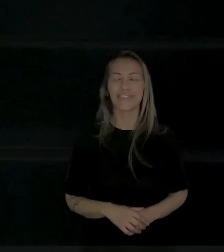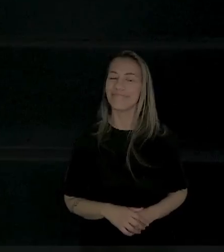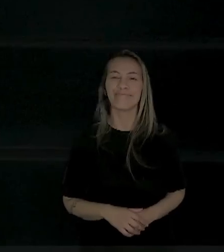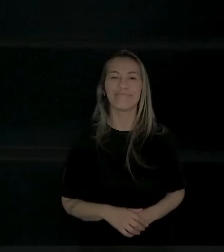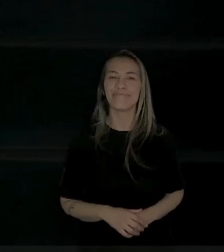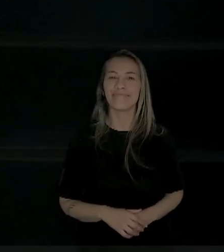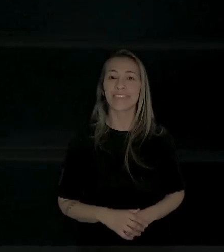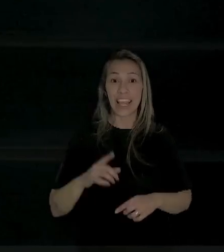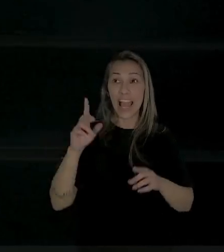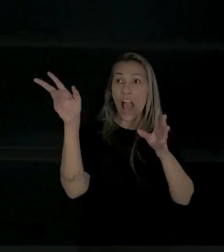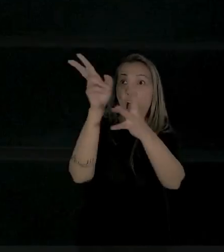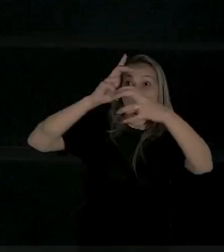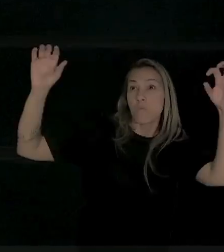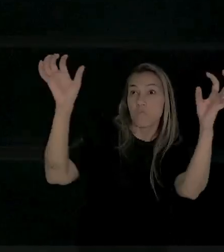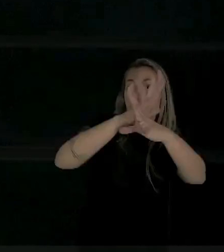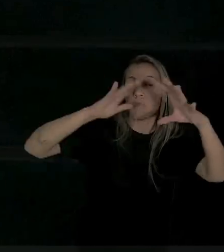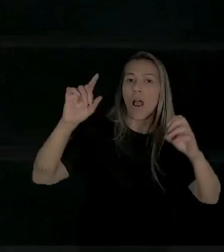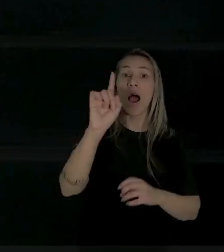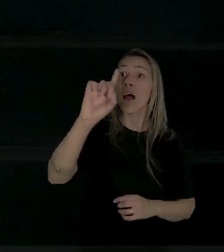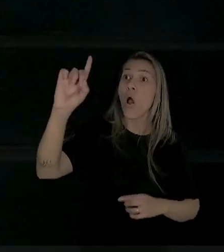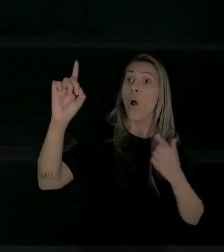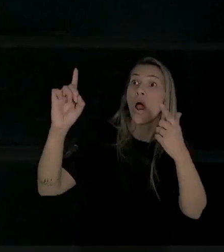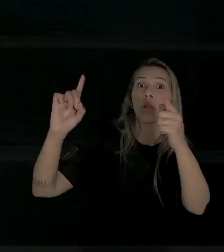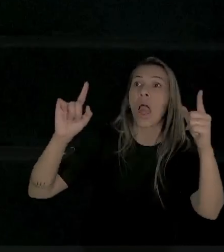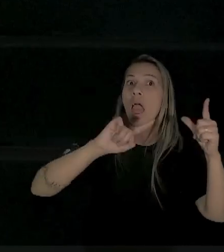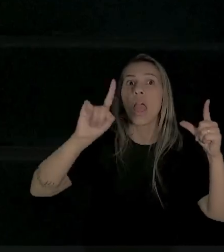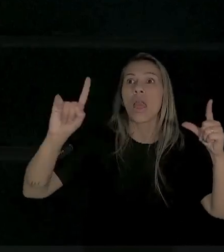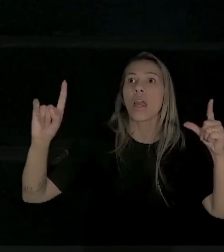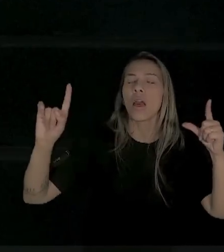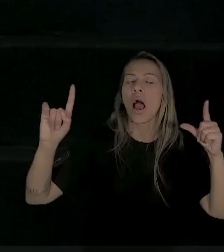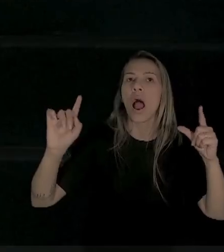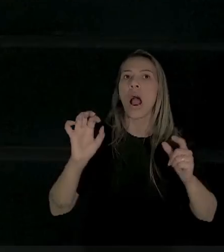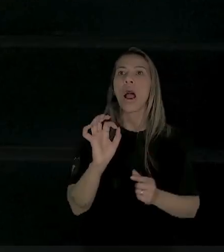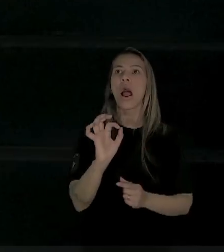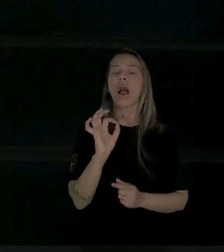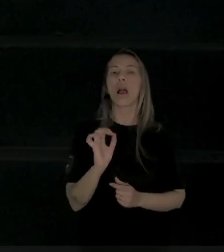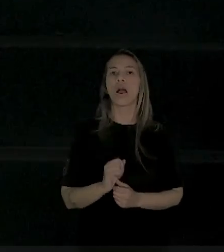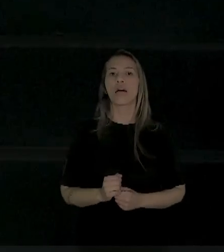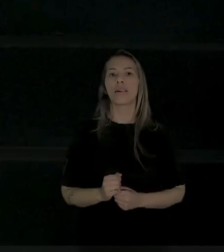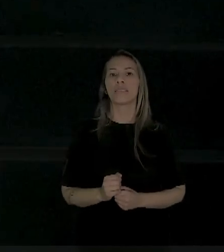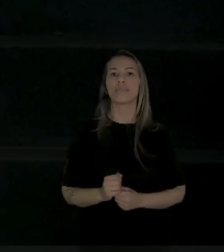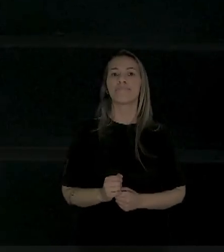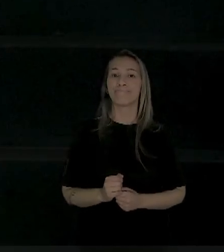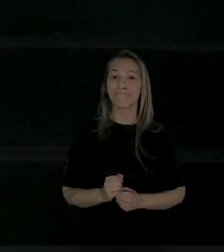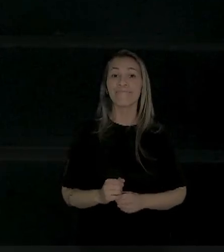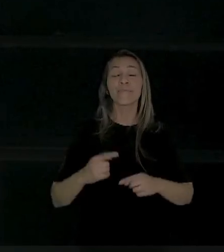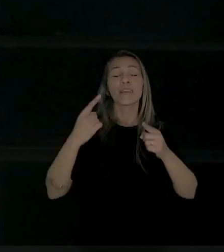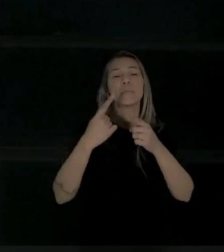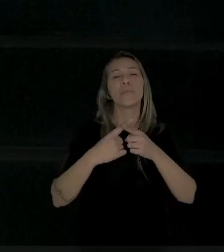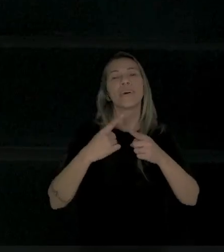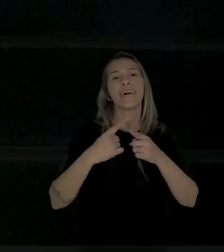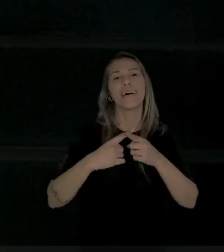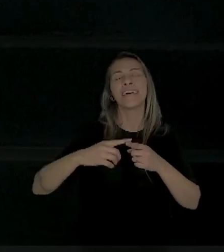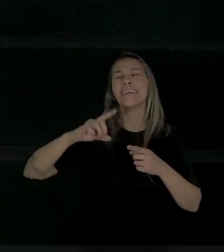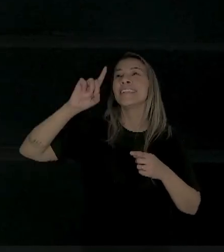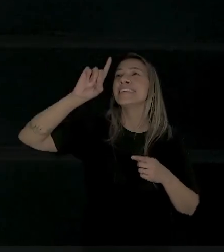Porque Deus nunca vai te assustar, Deus sempre vai te acalmar. Até mesmo na prisão, nos piores lugares, a Bíblia diz que debaixo das tuas asas eu estou